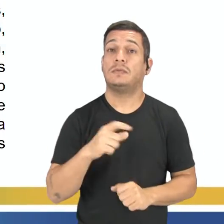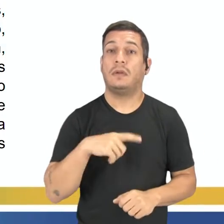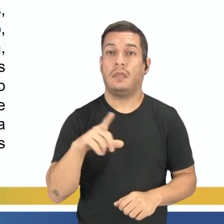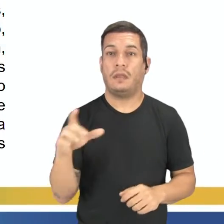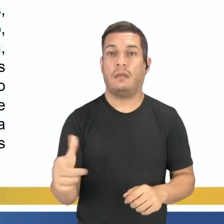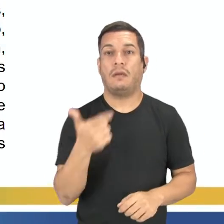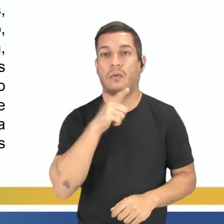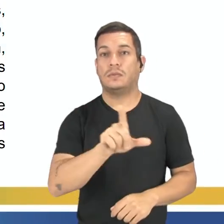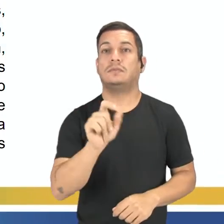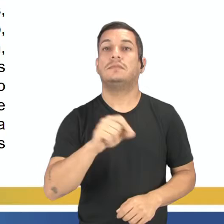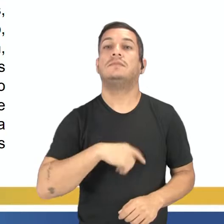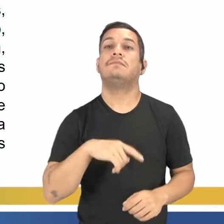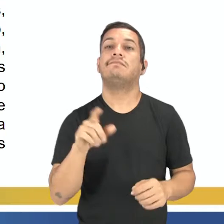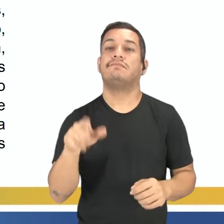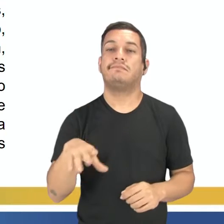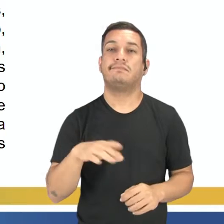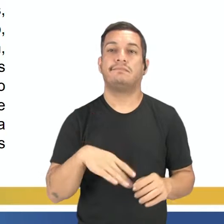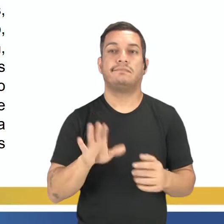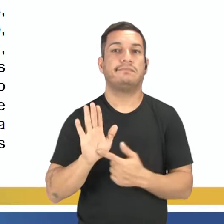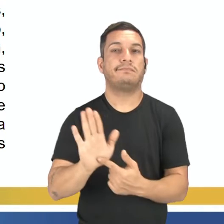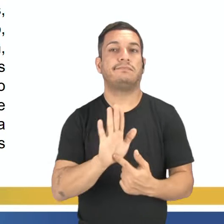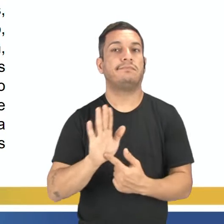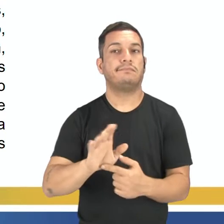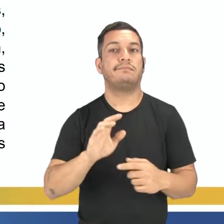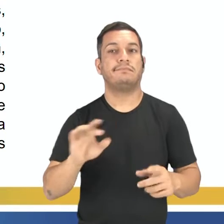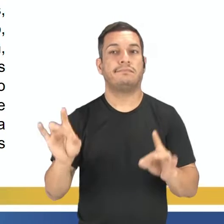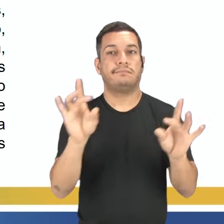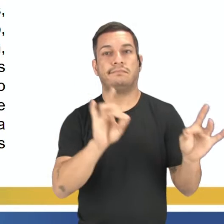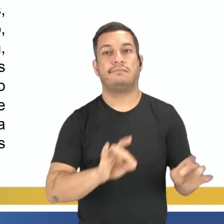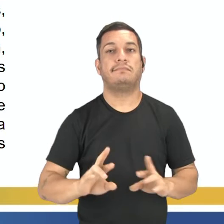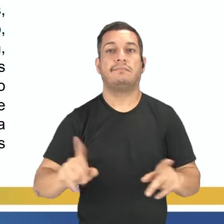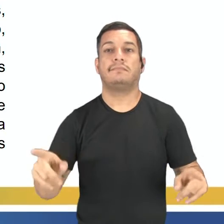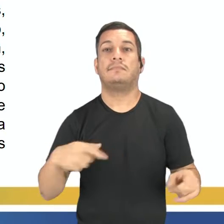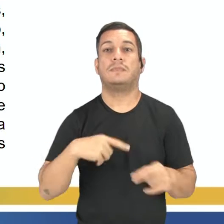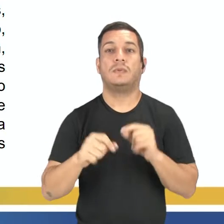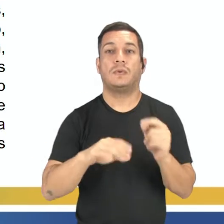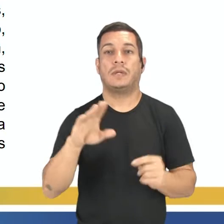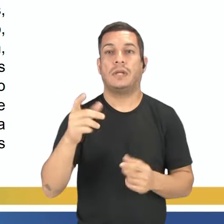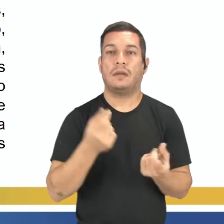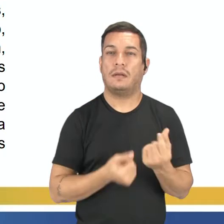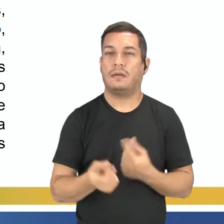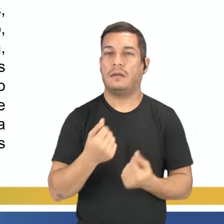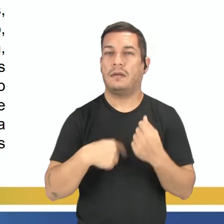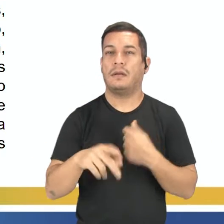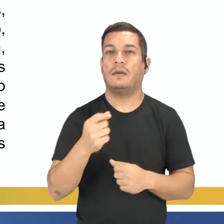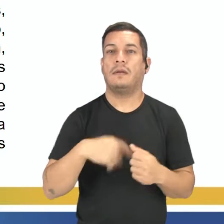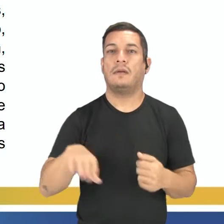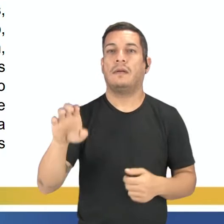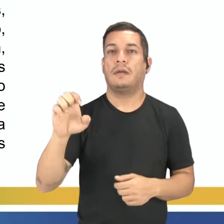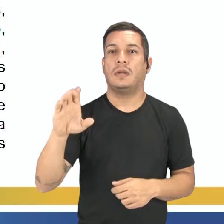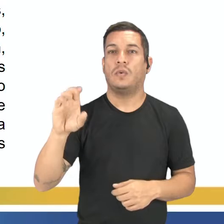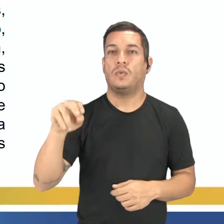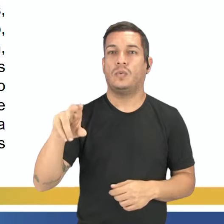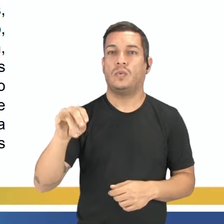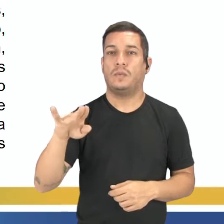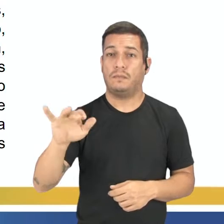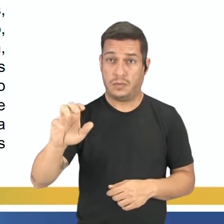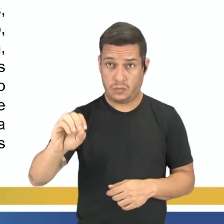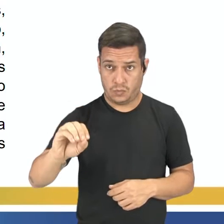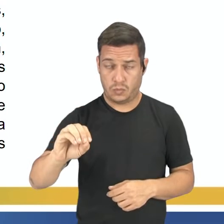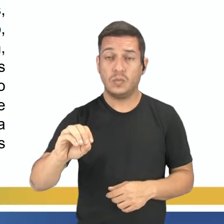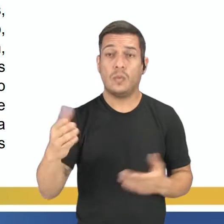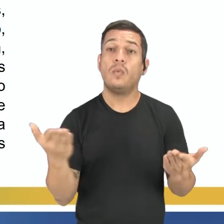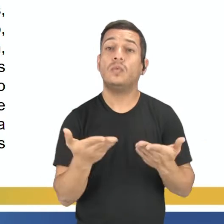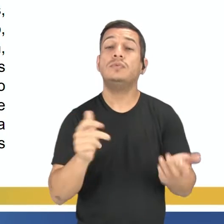tem ganhado uma conotação especial e diferenciada, que é o econômico, é o aspecto econômico. O